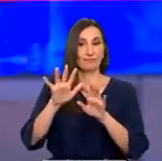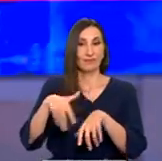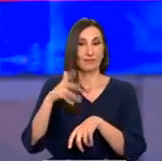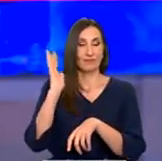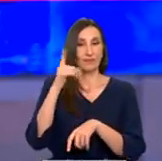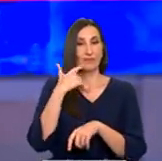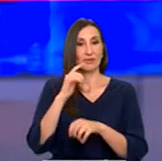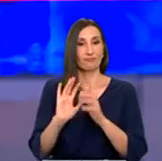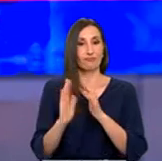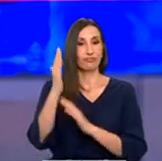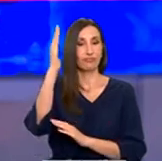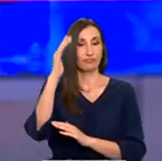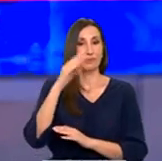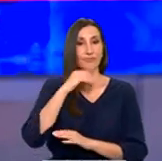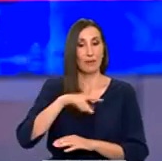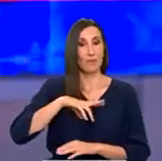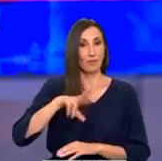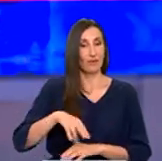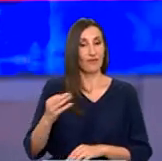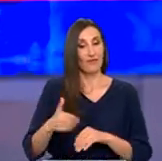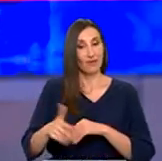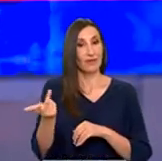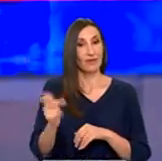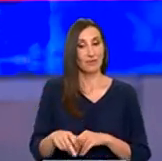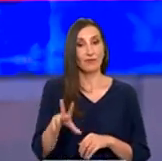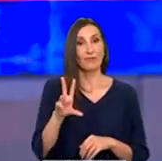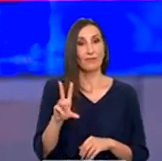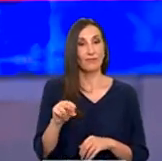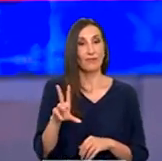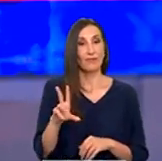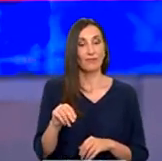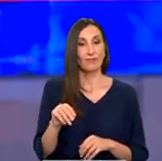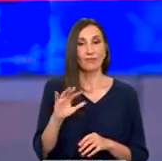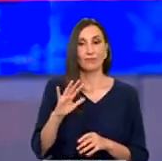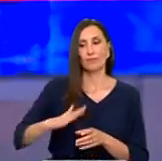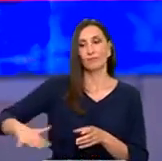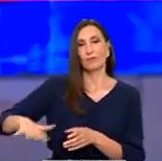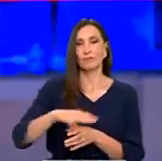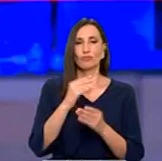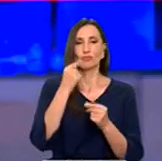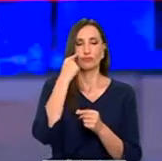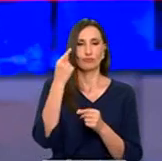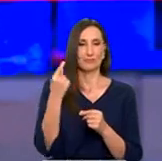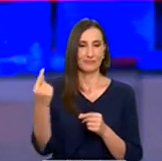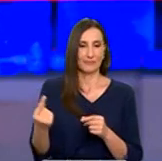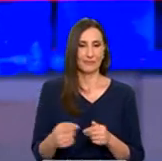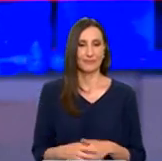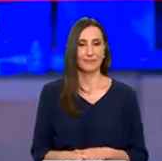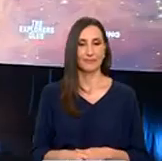primeira missão espacial em solo português. Vai acontecer em novembro, num cenário bem especial.